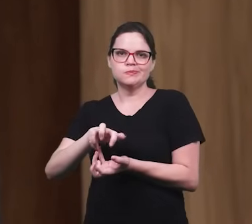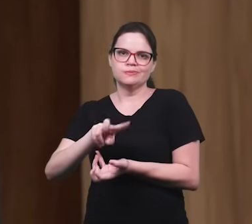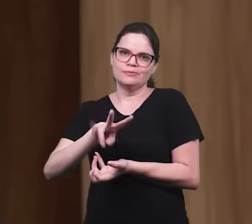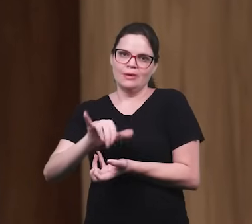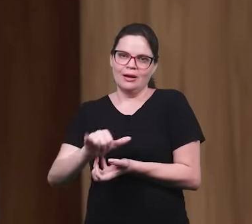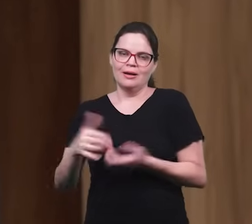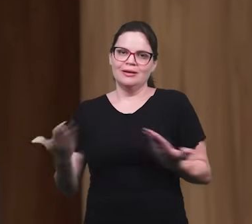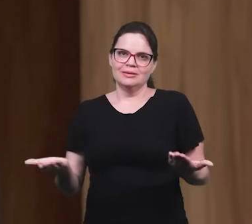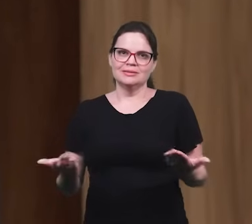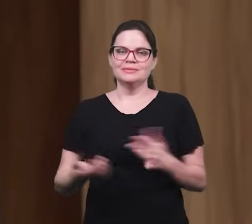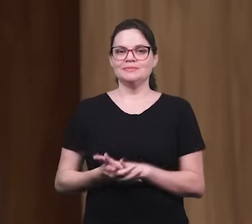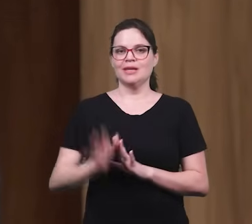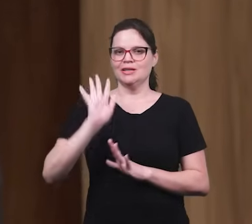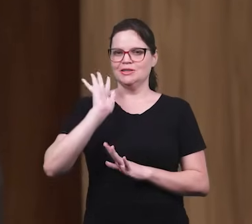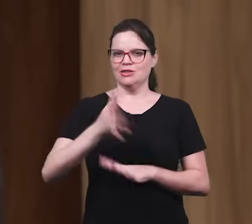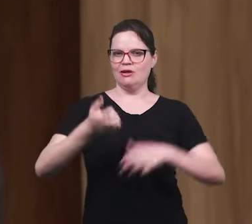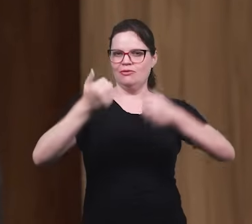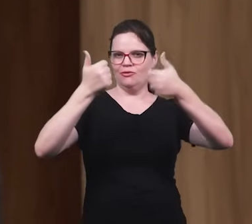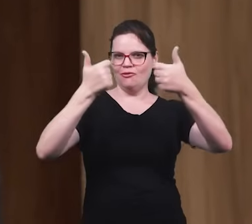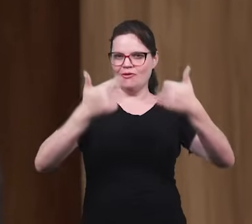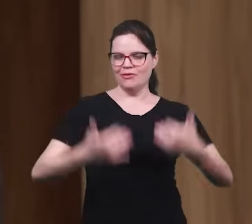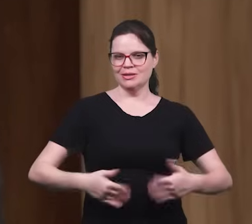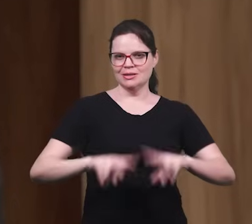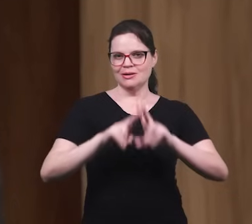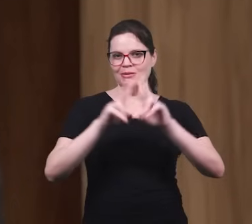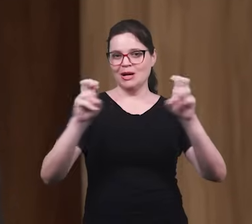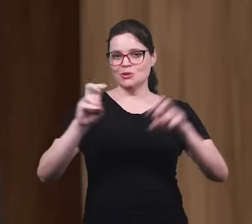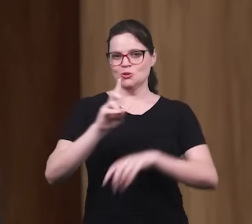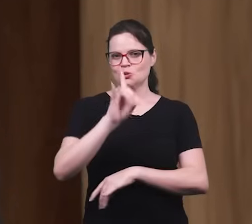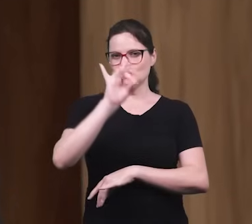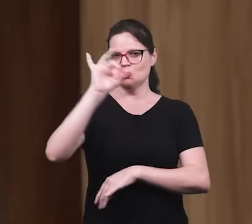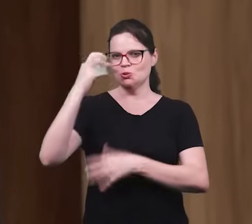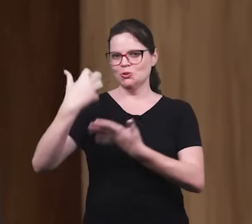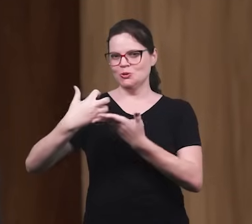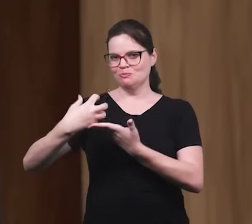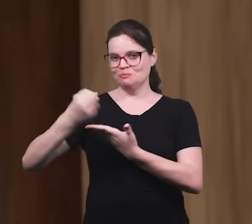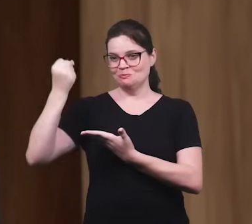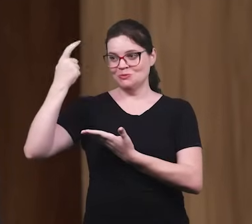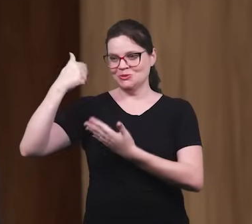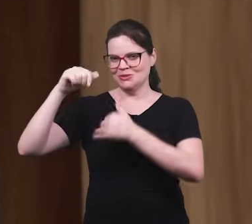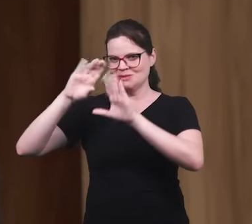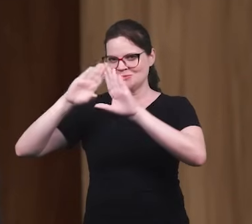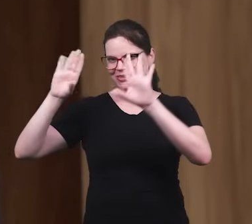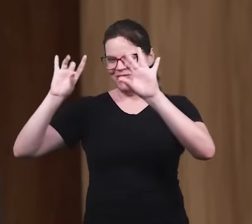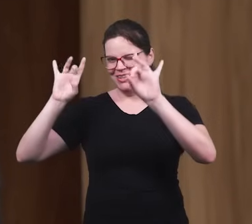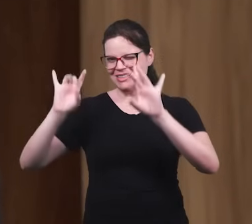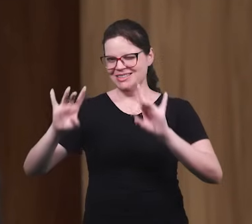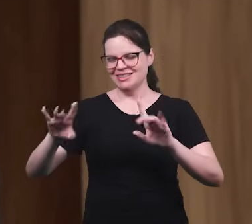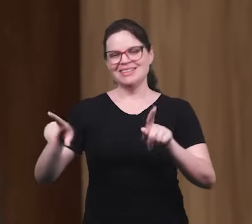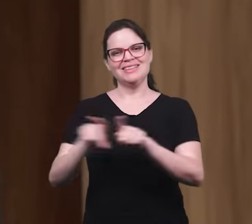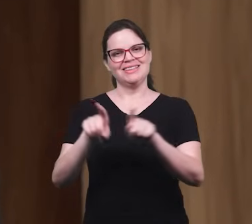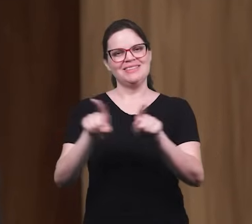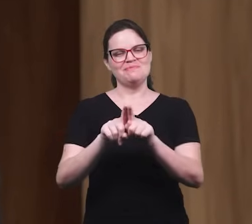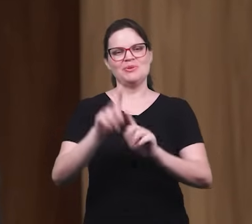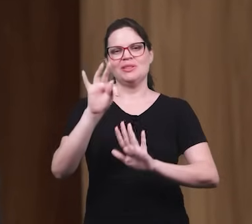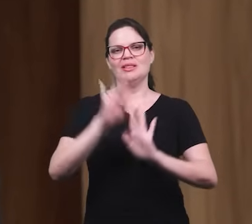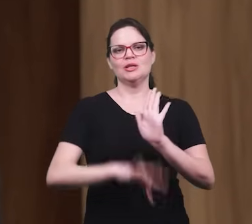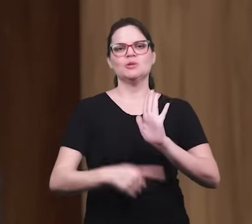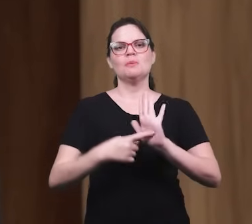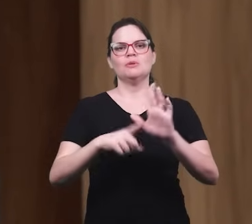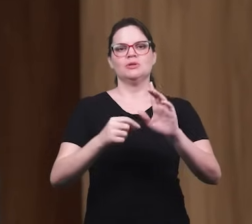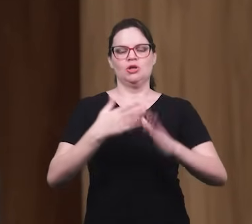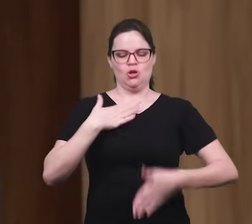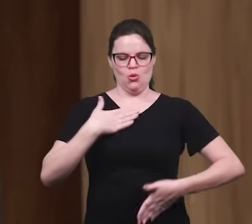Mas, assim como foi muito falado aqui a respeito daquele grande dia que é o arrebatamento da igreja, a palavra nos diz que nós teremos